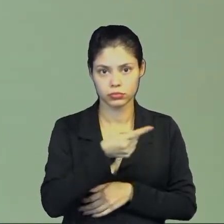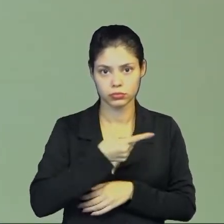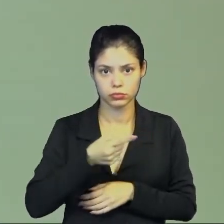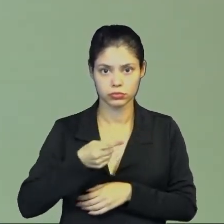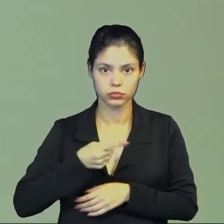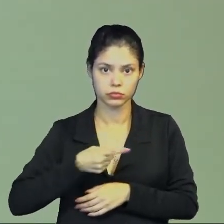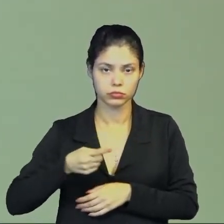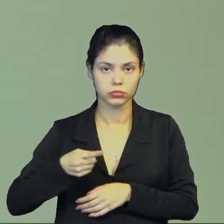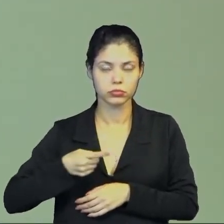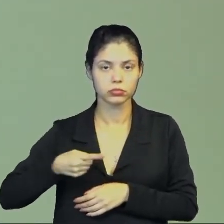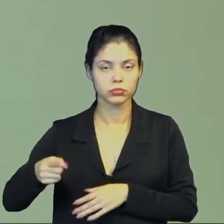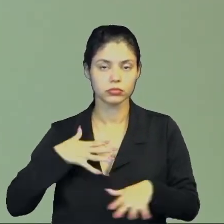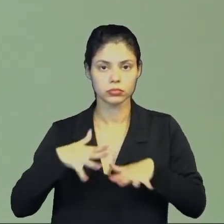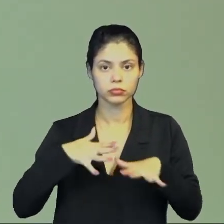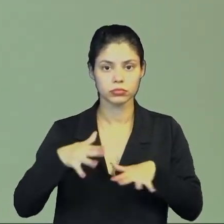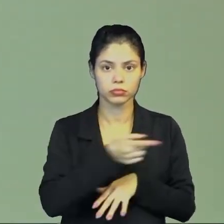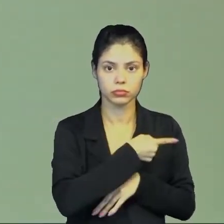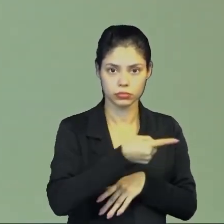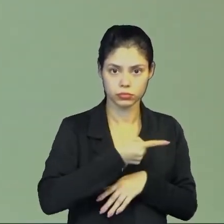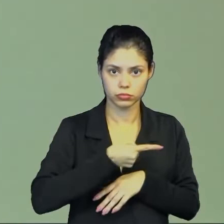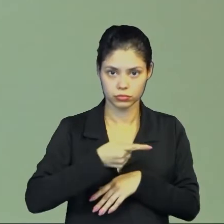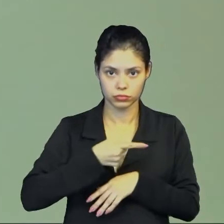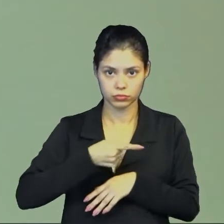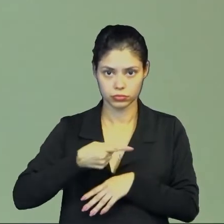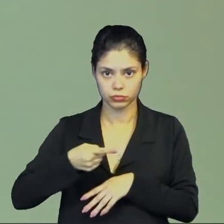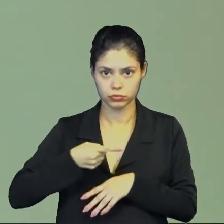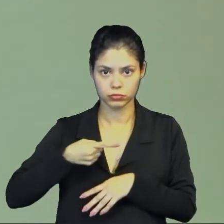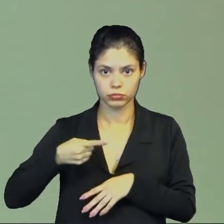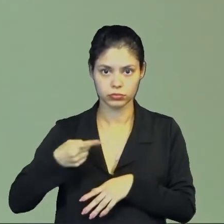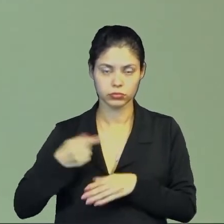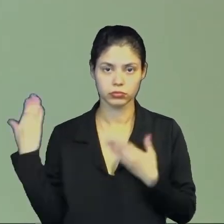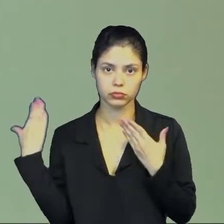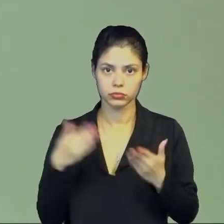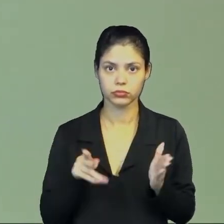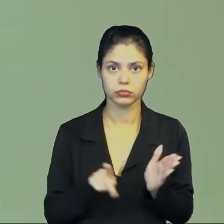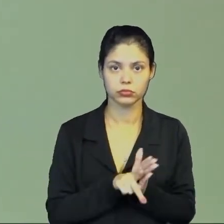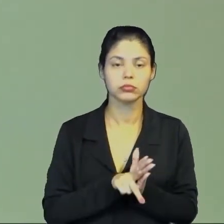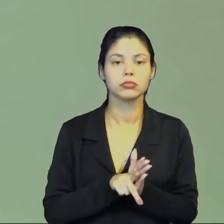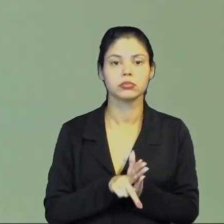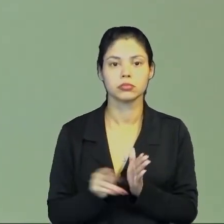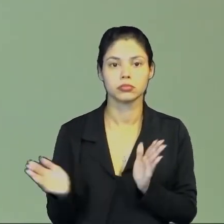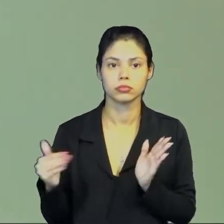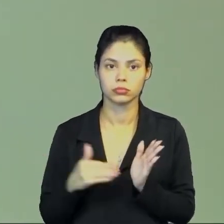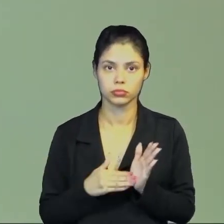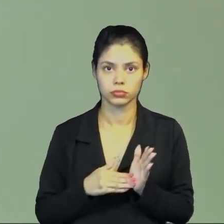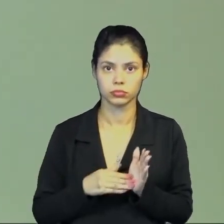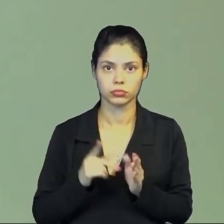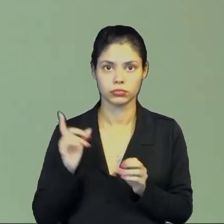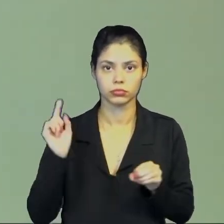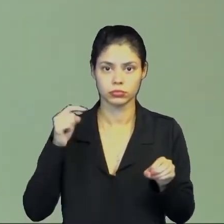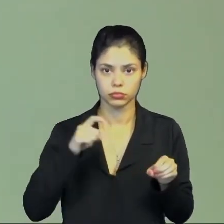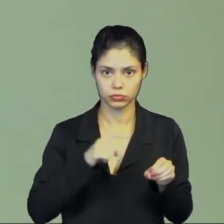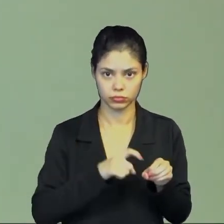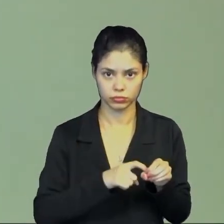flagelo no espermatozoide é essa movimentação, porque o objetivo dele é chegar a fecundar um óvulo.